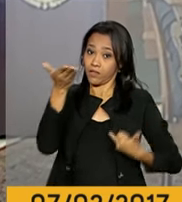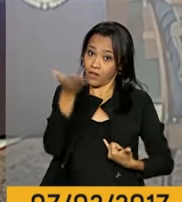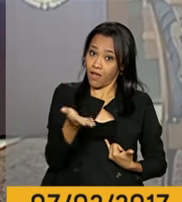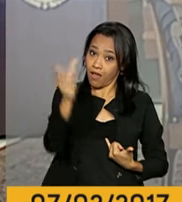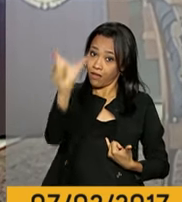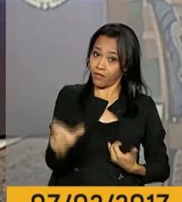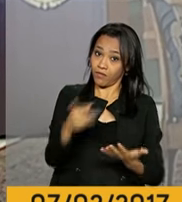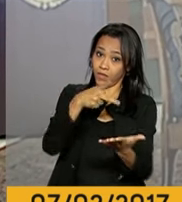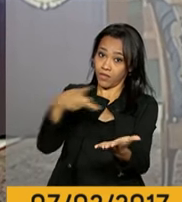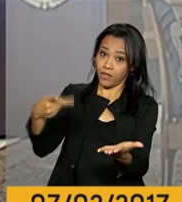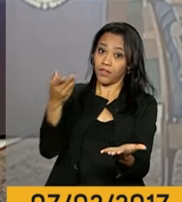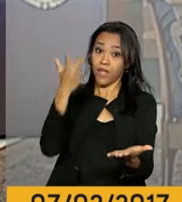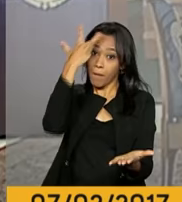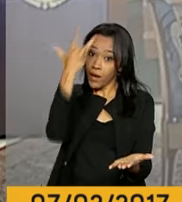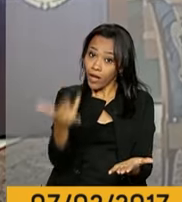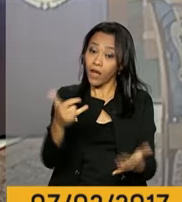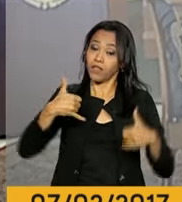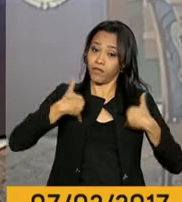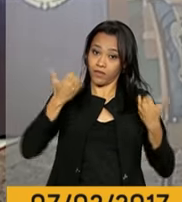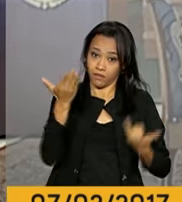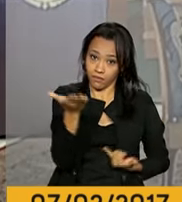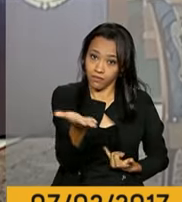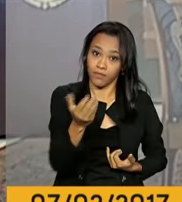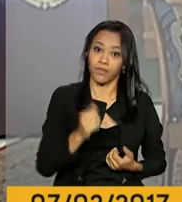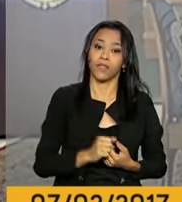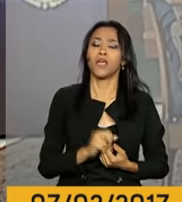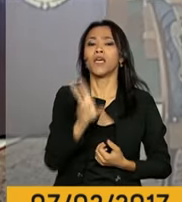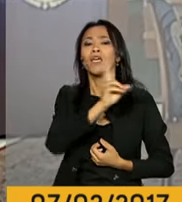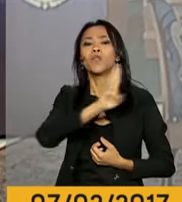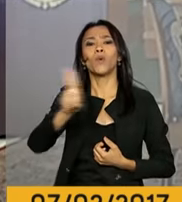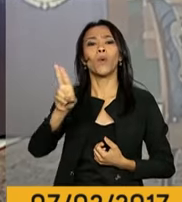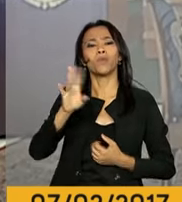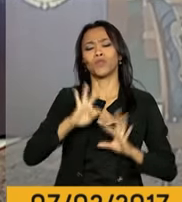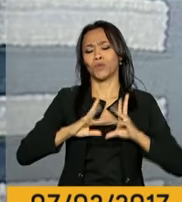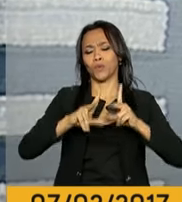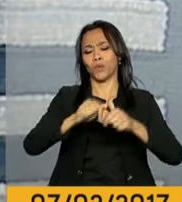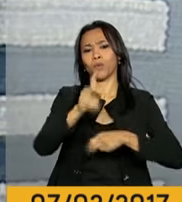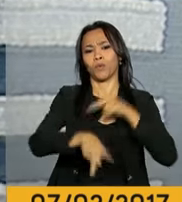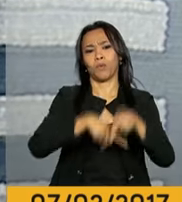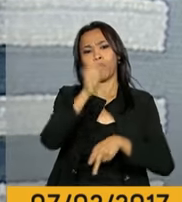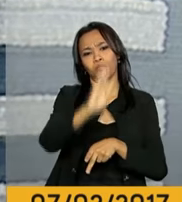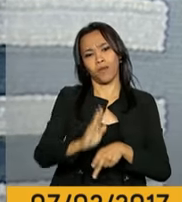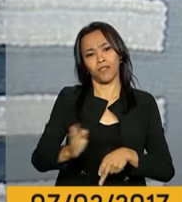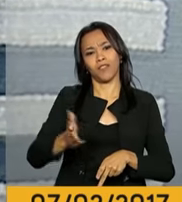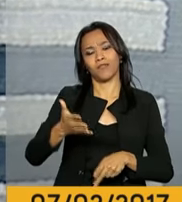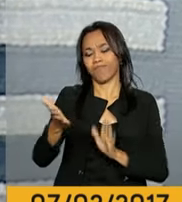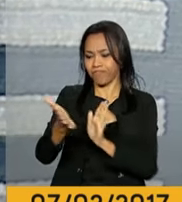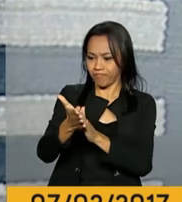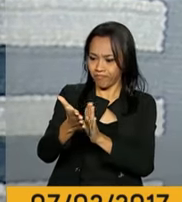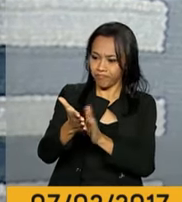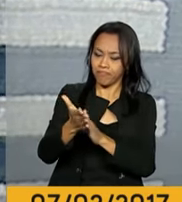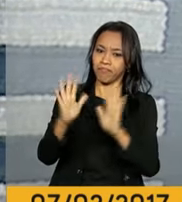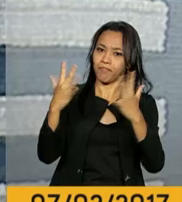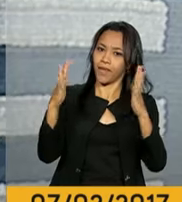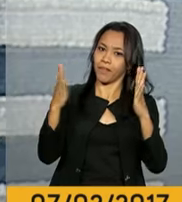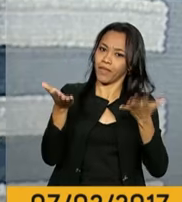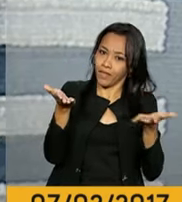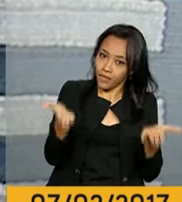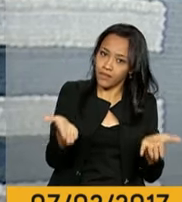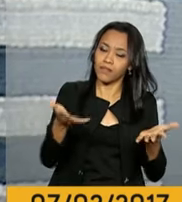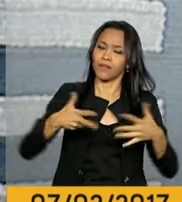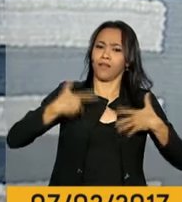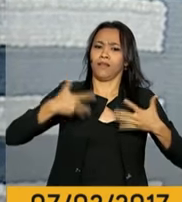Maurício macre no dia de amanhã em nome de todos os brasileiros meus afetuosos parabéns muitas